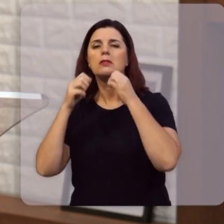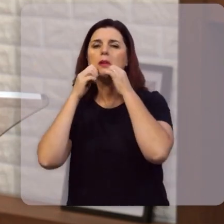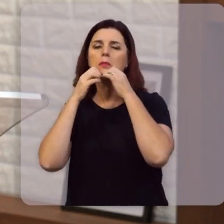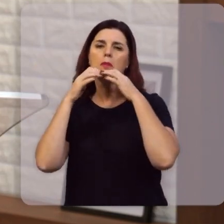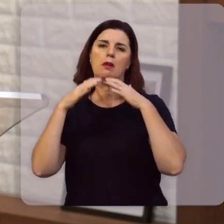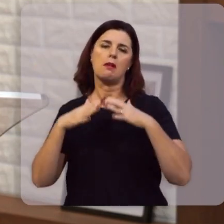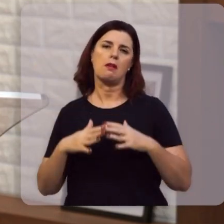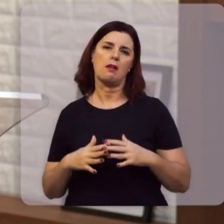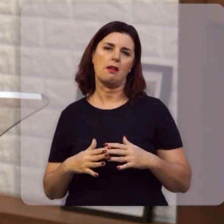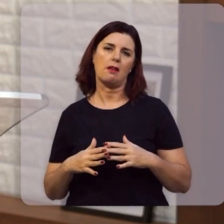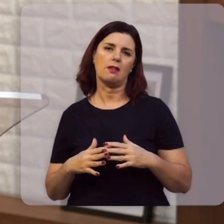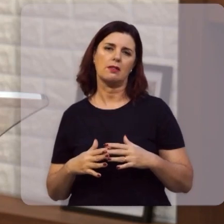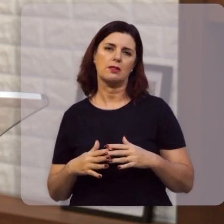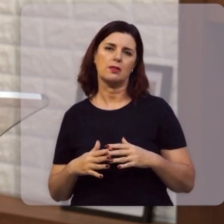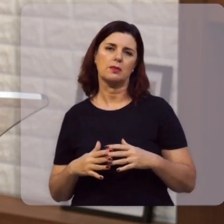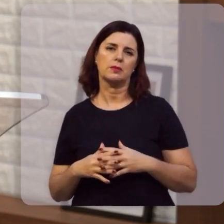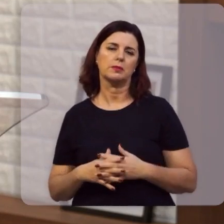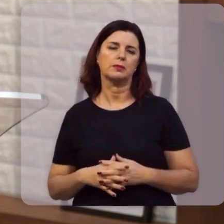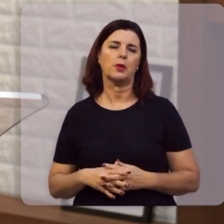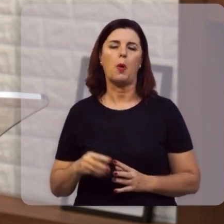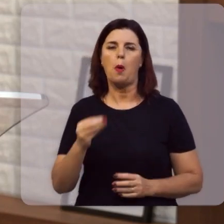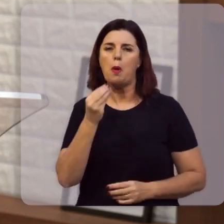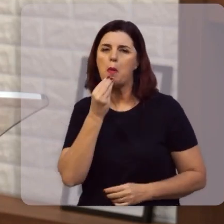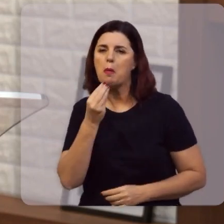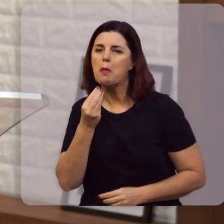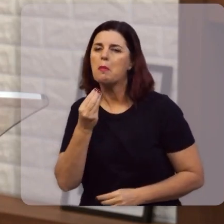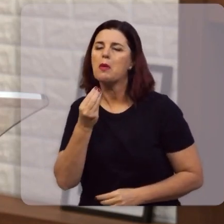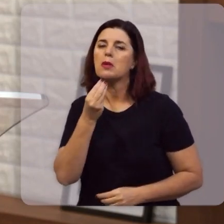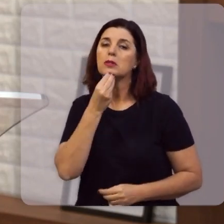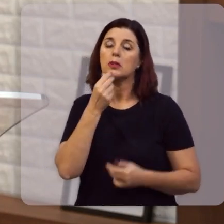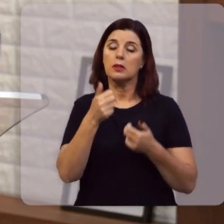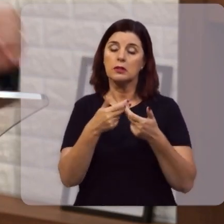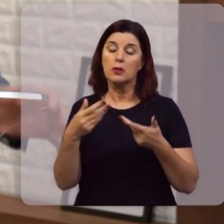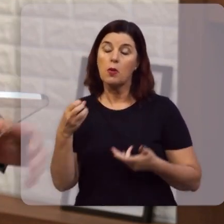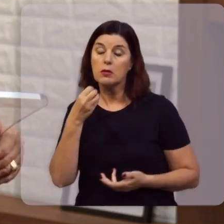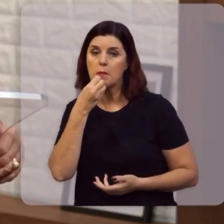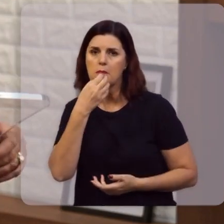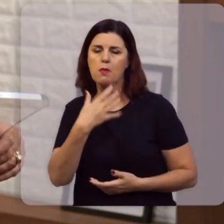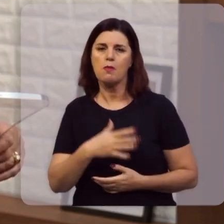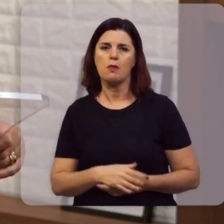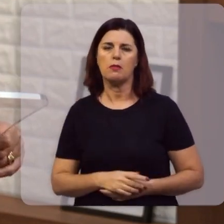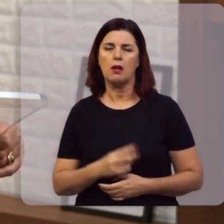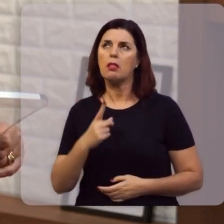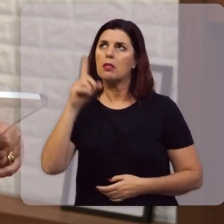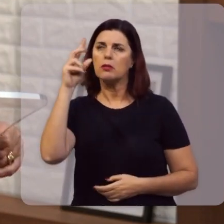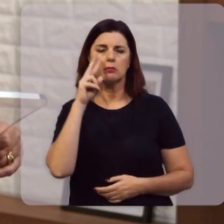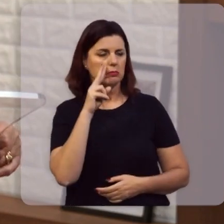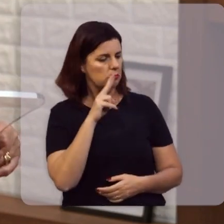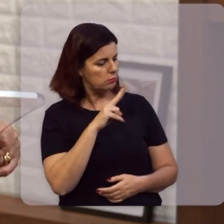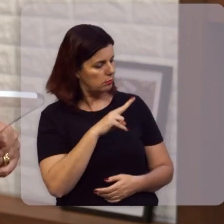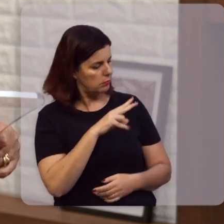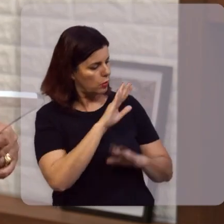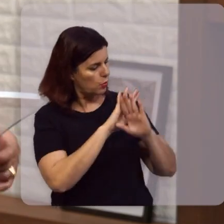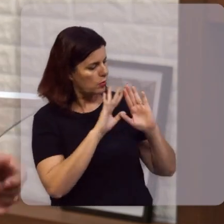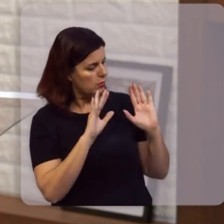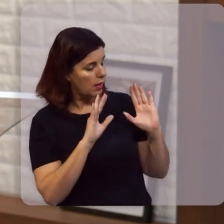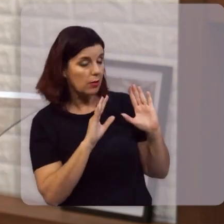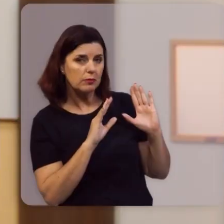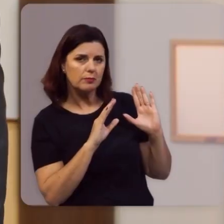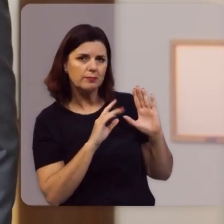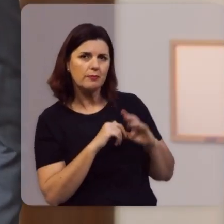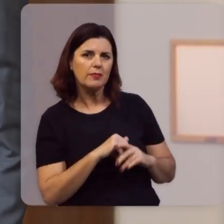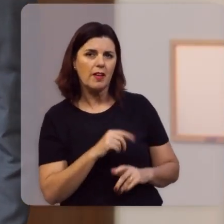transforma a crise em tempos de oportunidade, de avivamento. Eu ouvirei dos céus. Mas tem